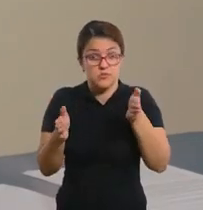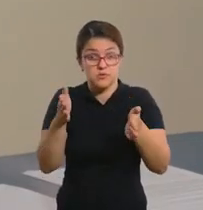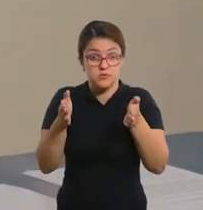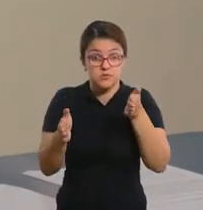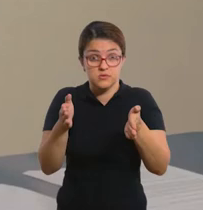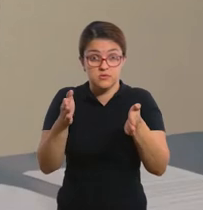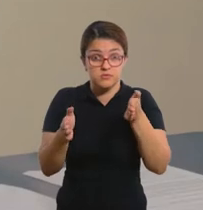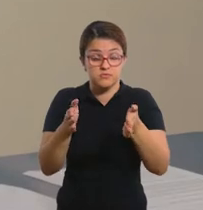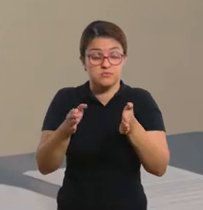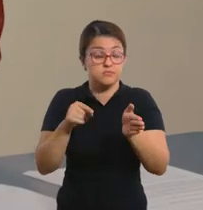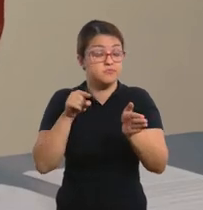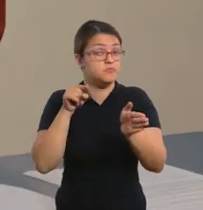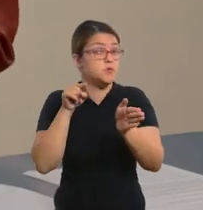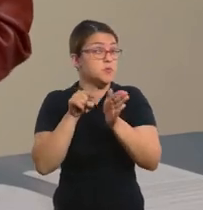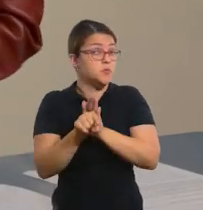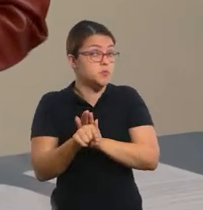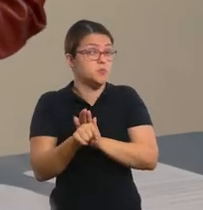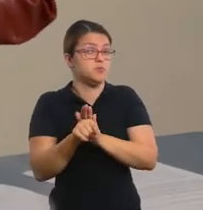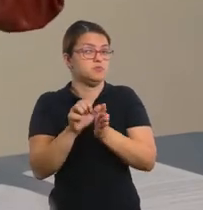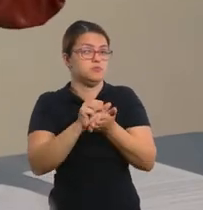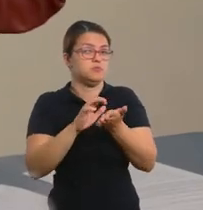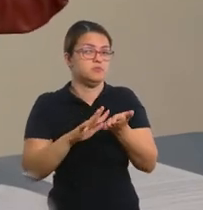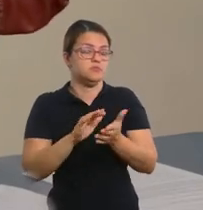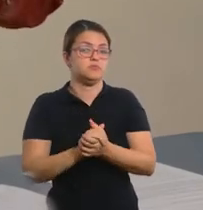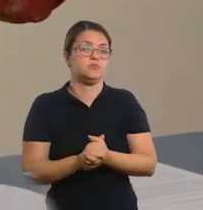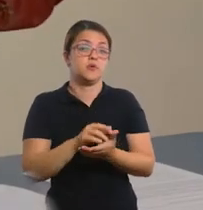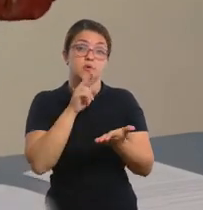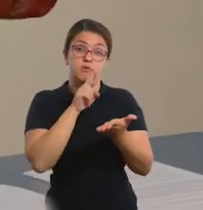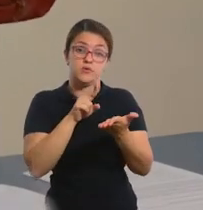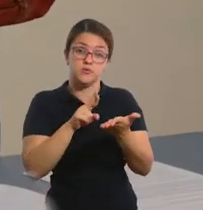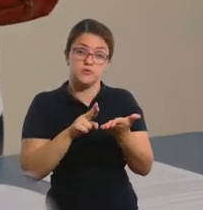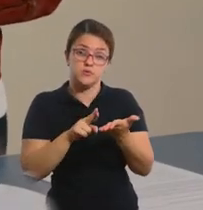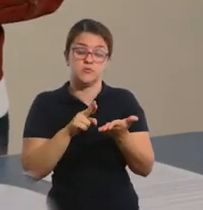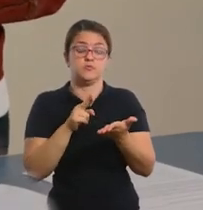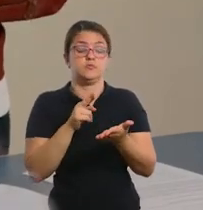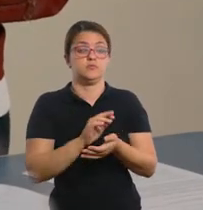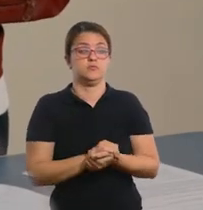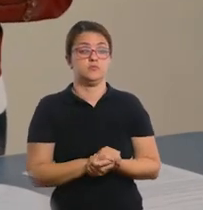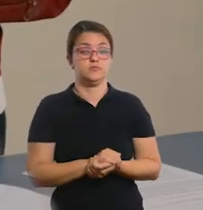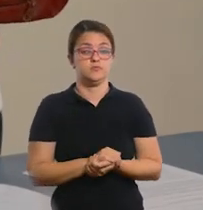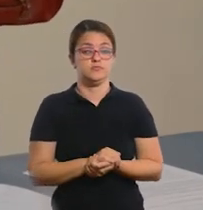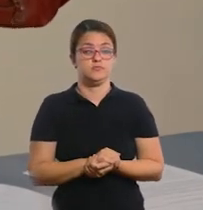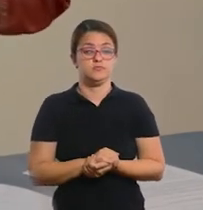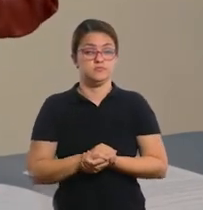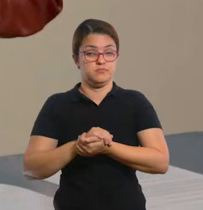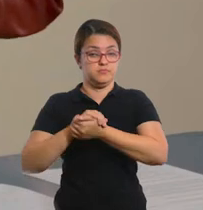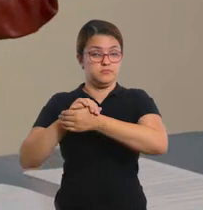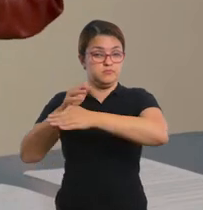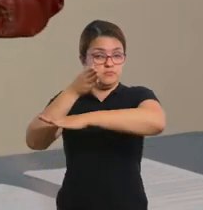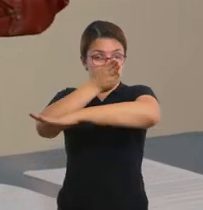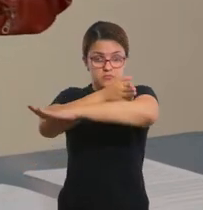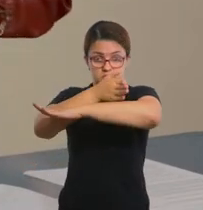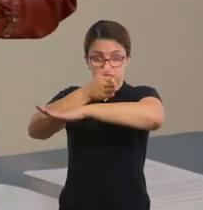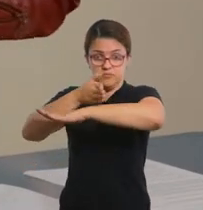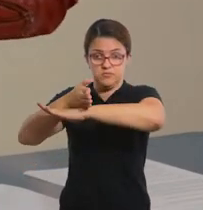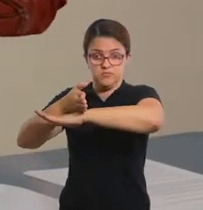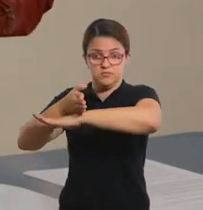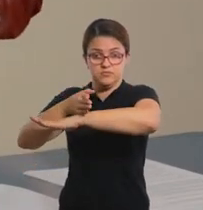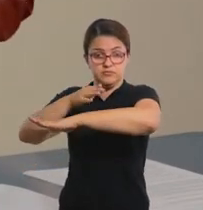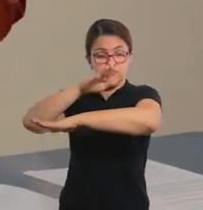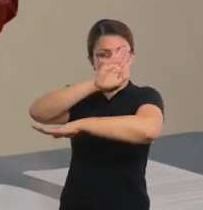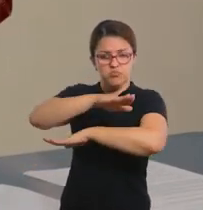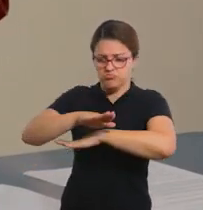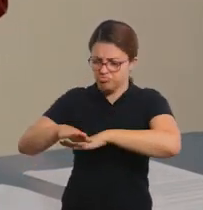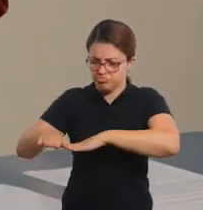seguida, ela iniciou as perguntas envolvidas na atividade. Responda e faça o que se pede. Então, ó, o desenho da reta está aqui. Então, eu tenho